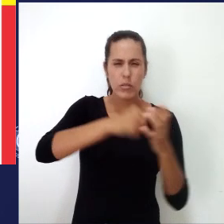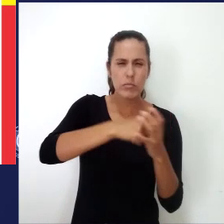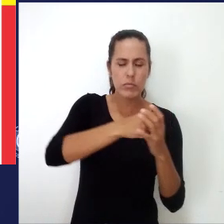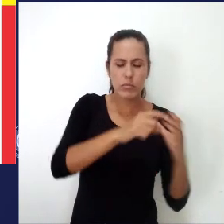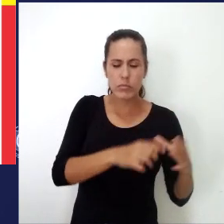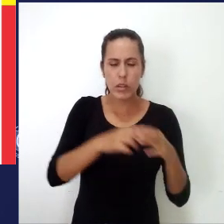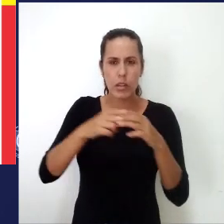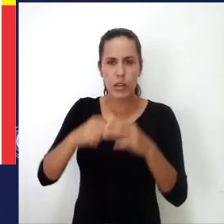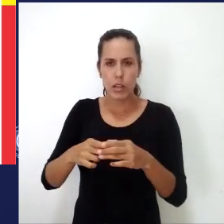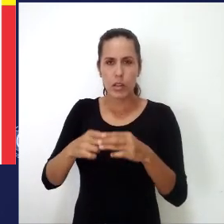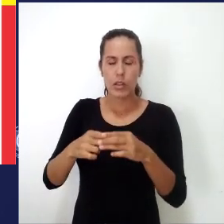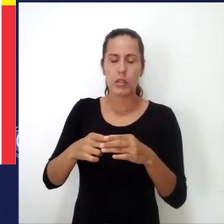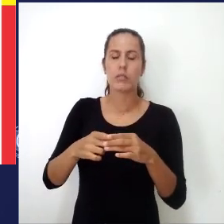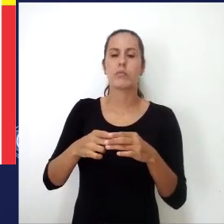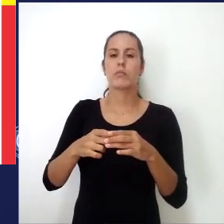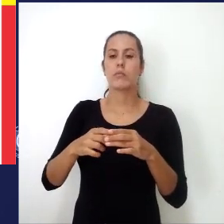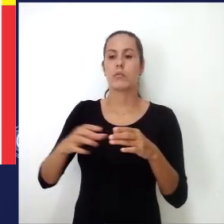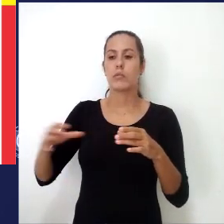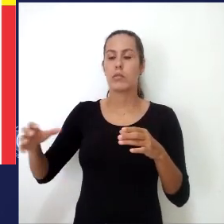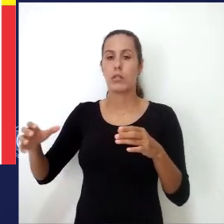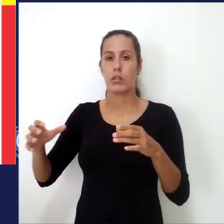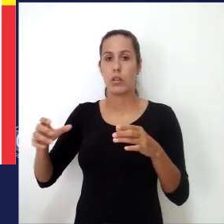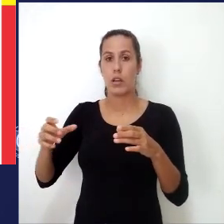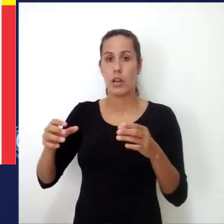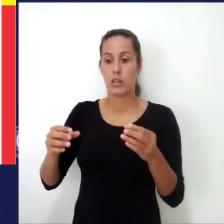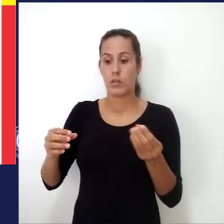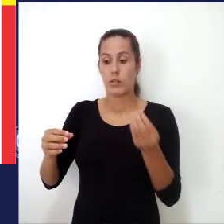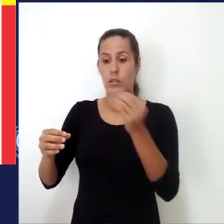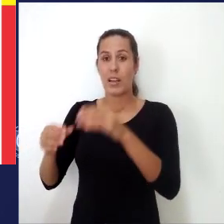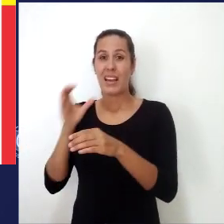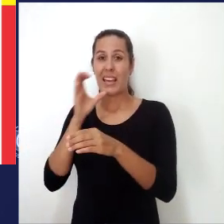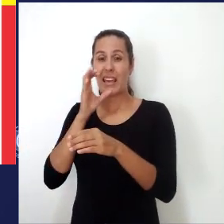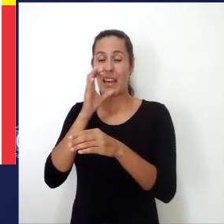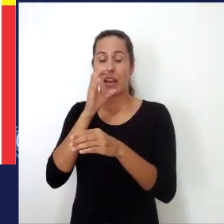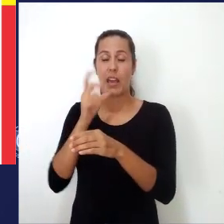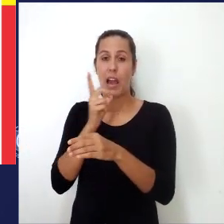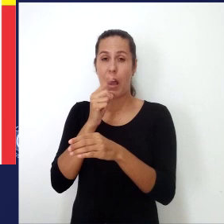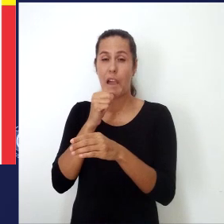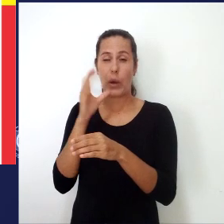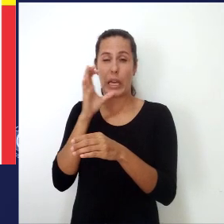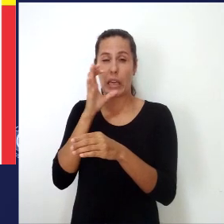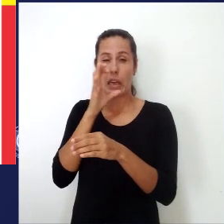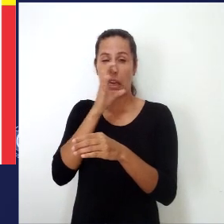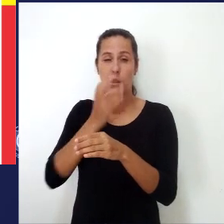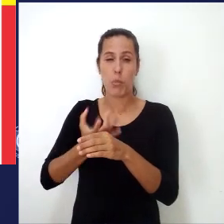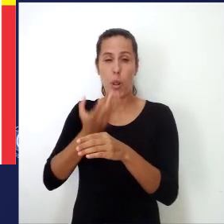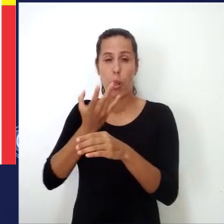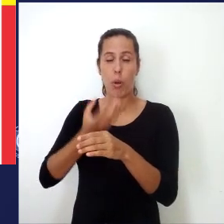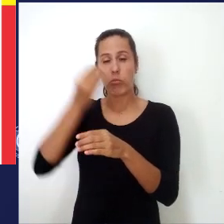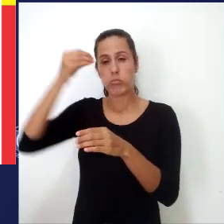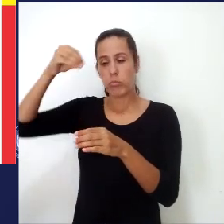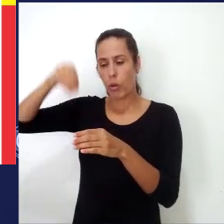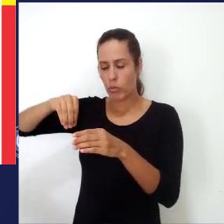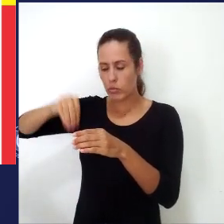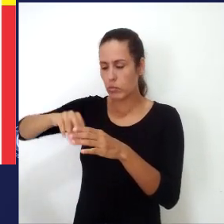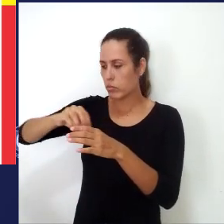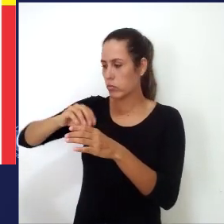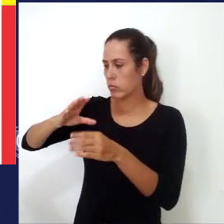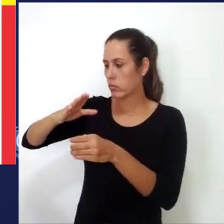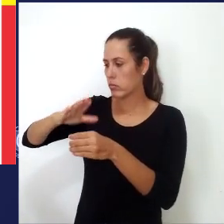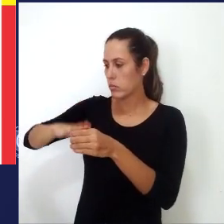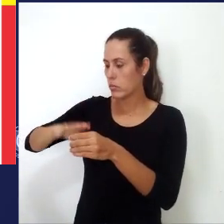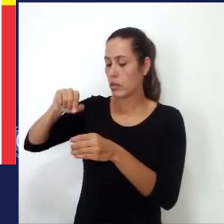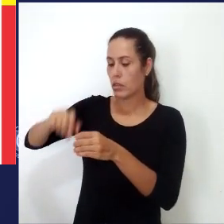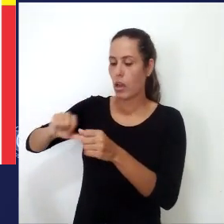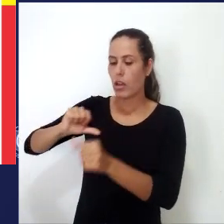um recipiente e dentro desse recipiente você colocar a água quente para poder liberar ali as substâncias que